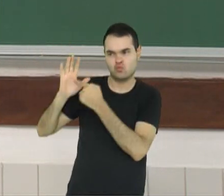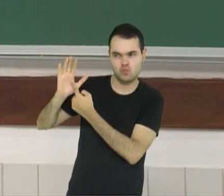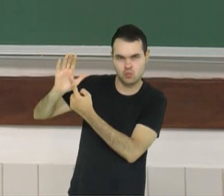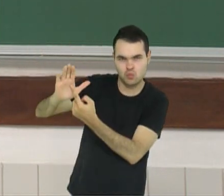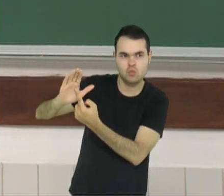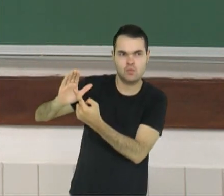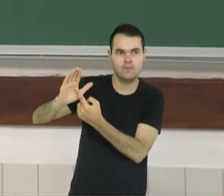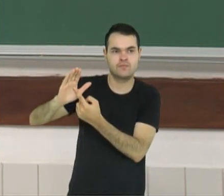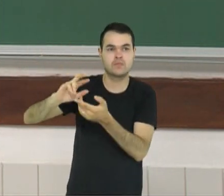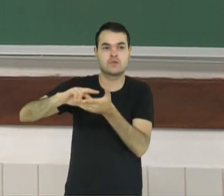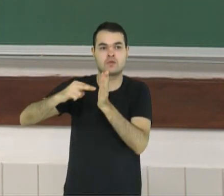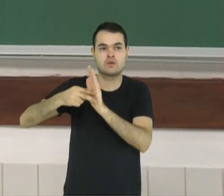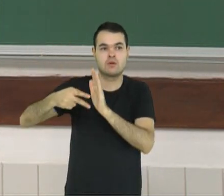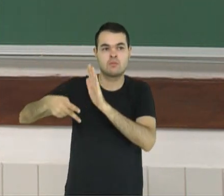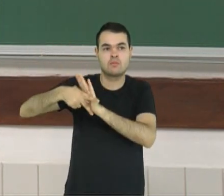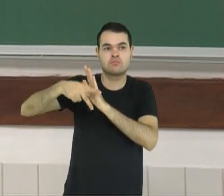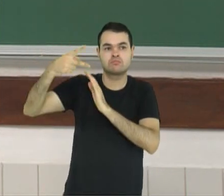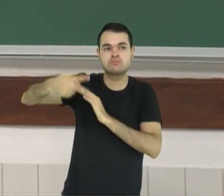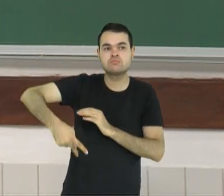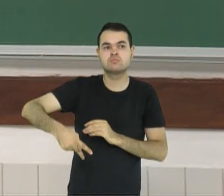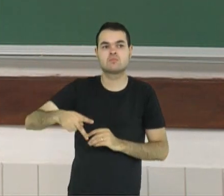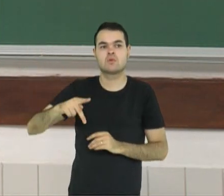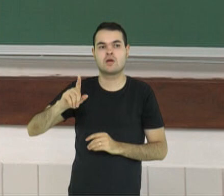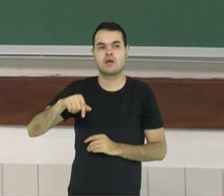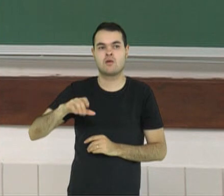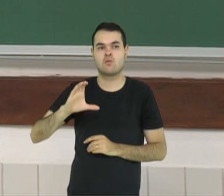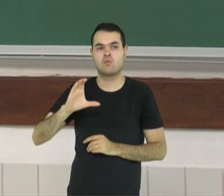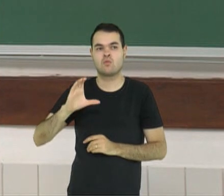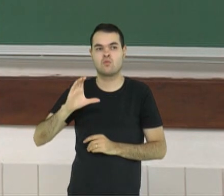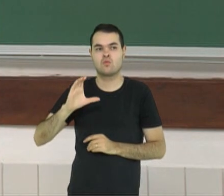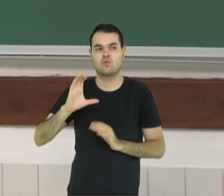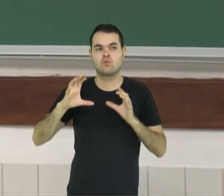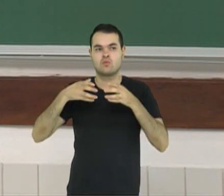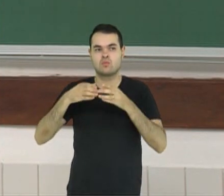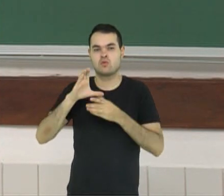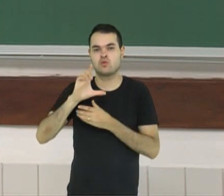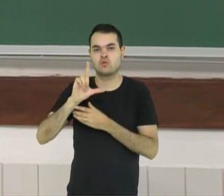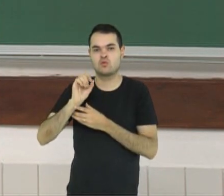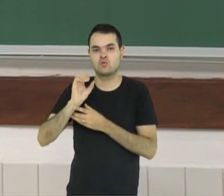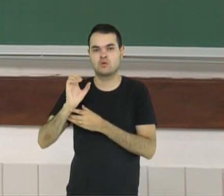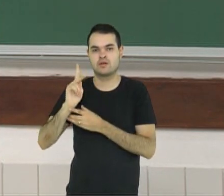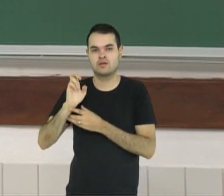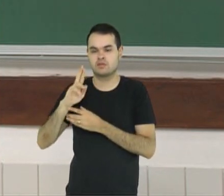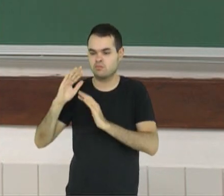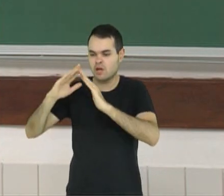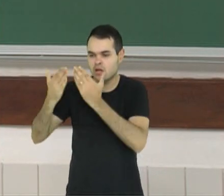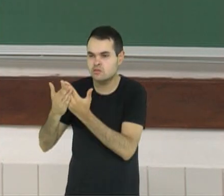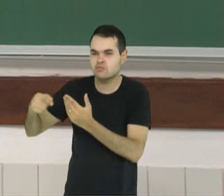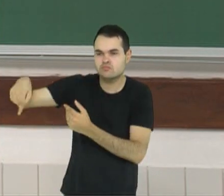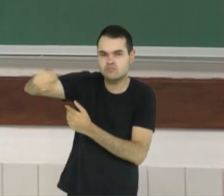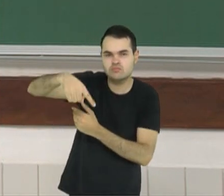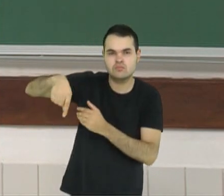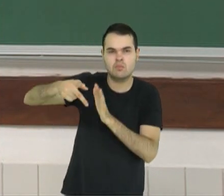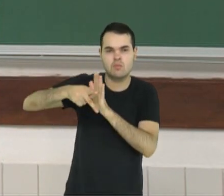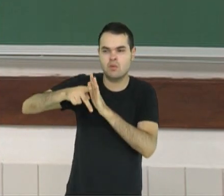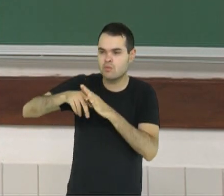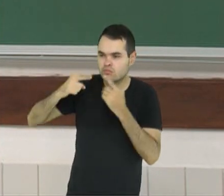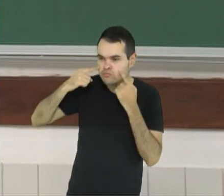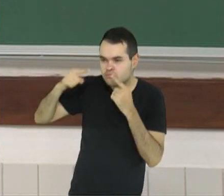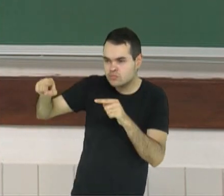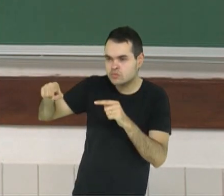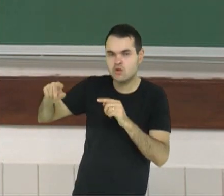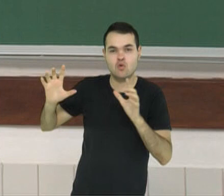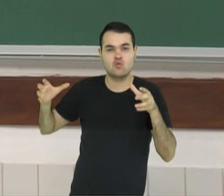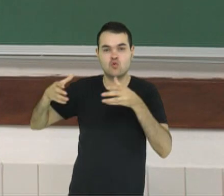Lookers significa armários de escola. Então, era uma coisa que praticamente começou na escola. Aqueles grupos de dança, aqueles grupos dançando